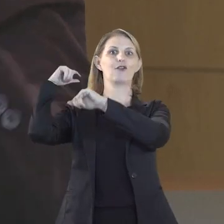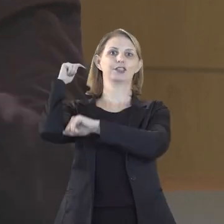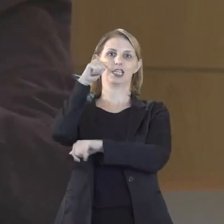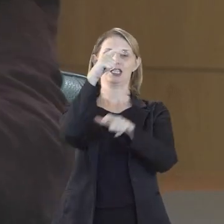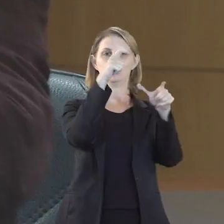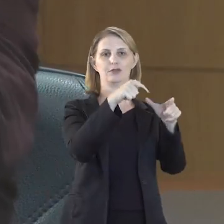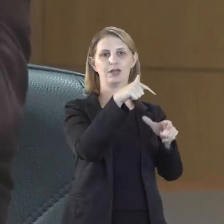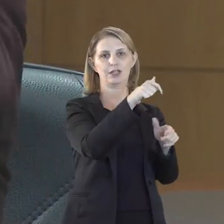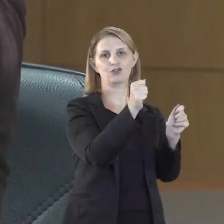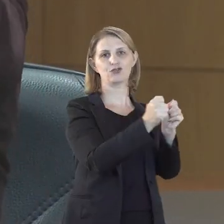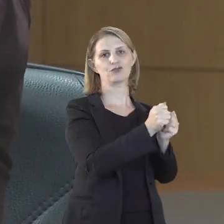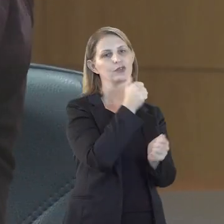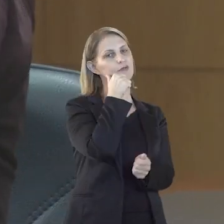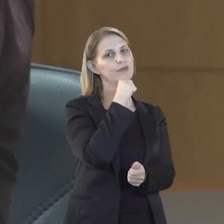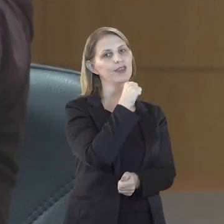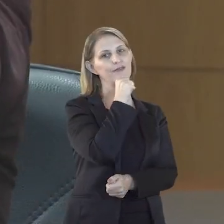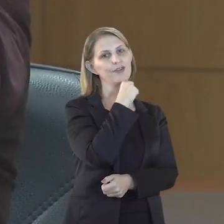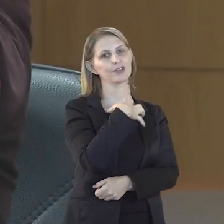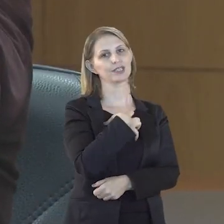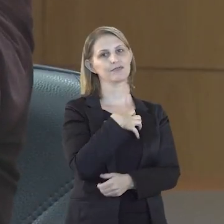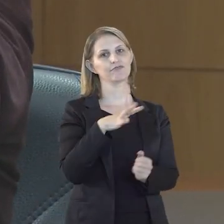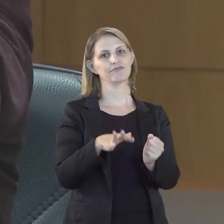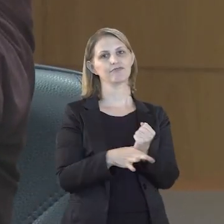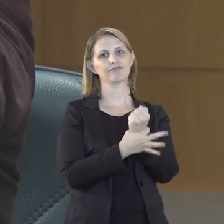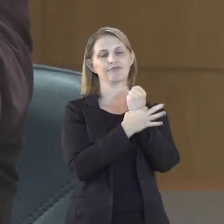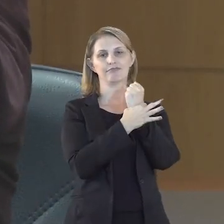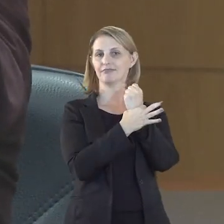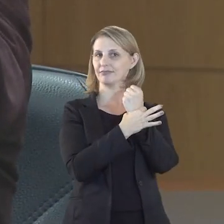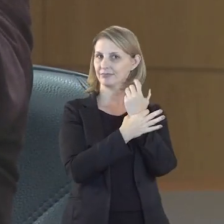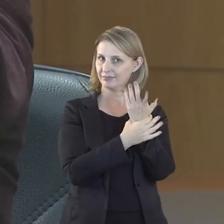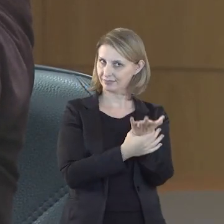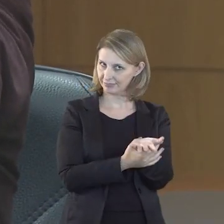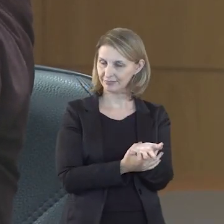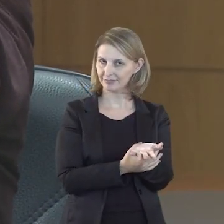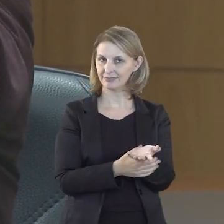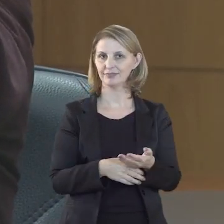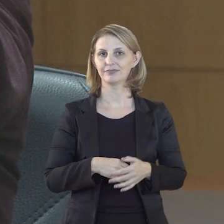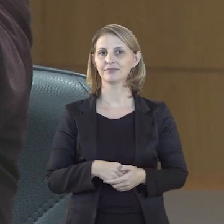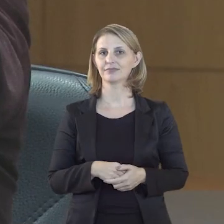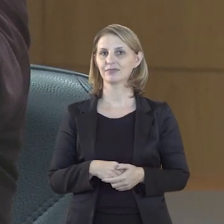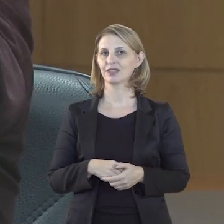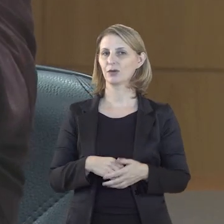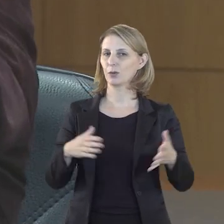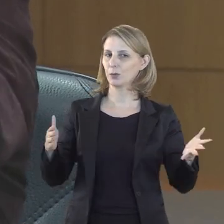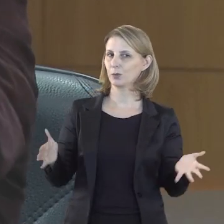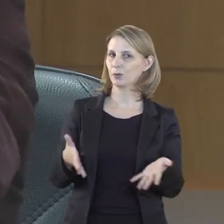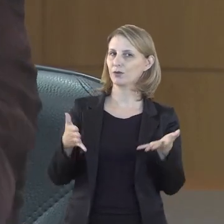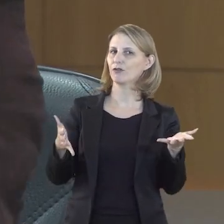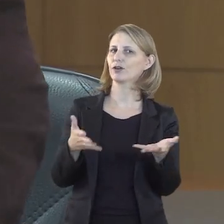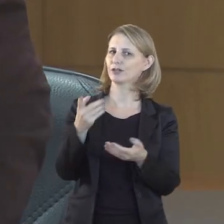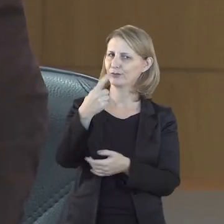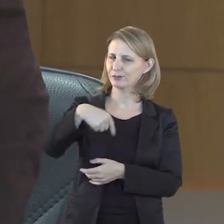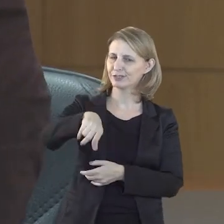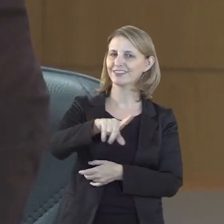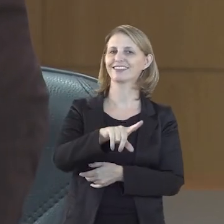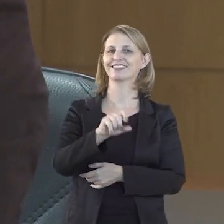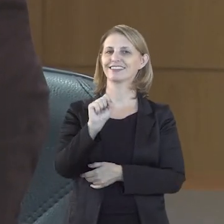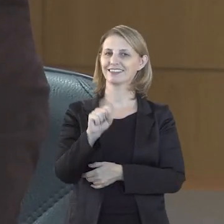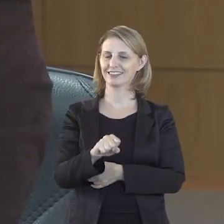momentos, instantaneamente, a minha memória volta àquele lugar. E eu me sinto seguro,